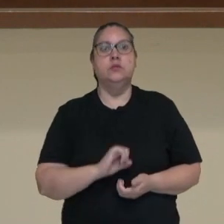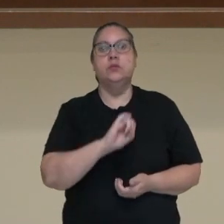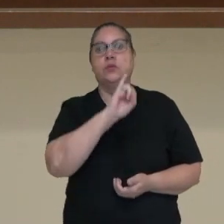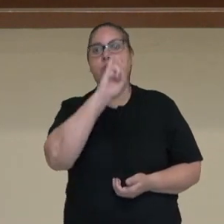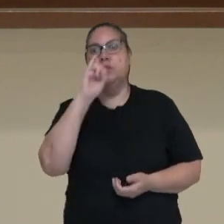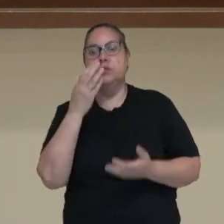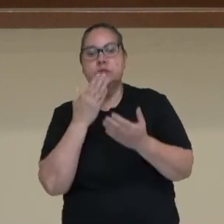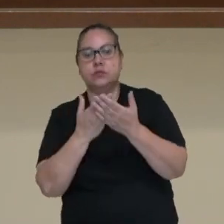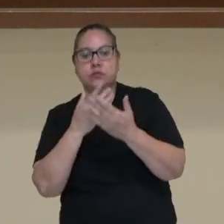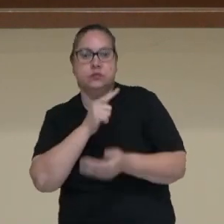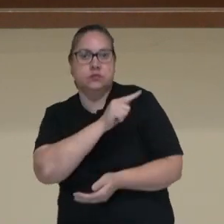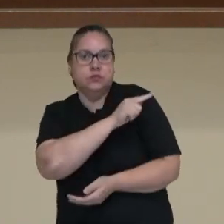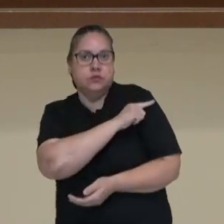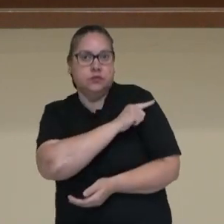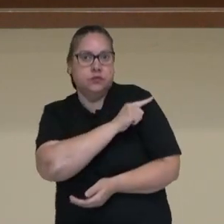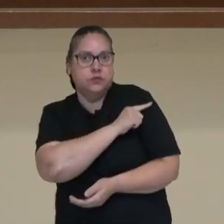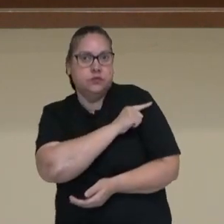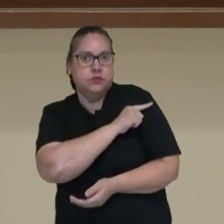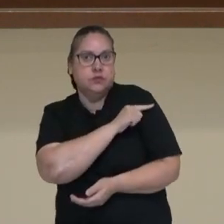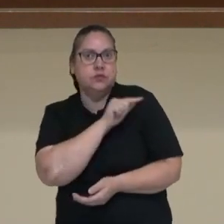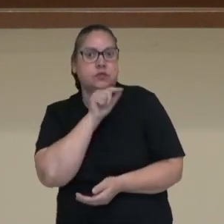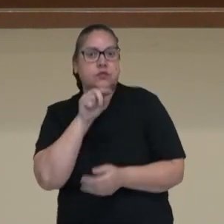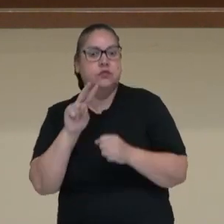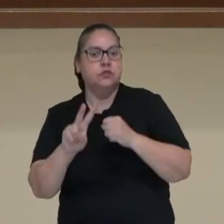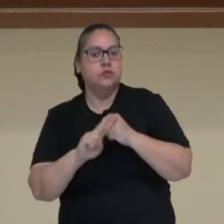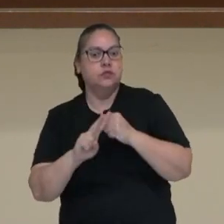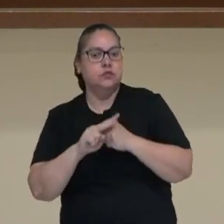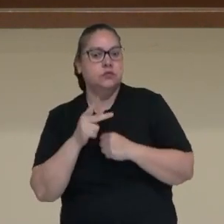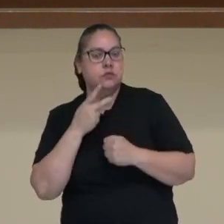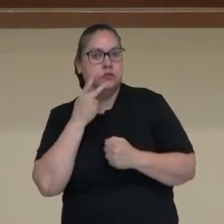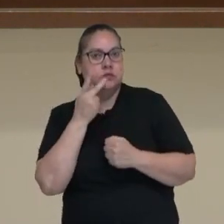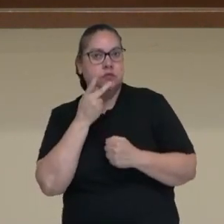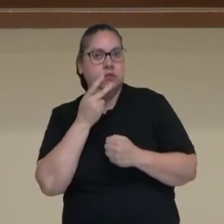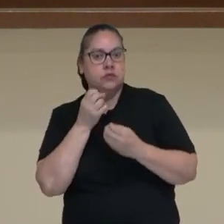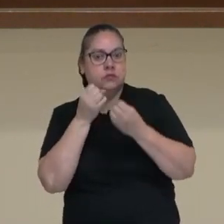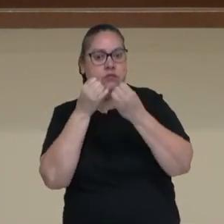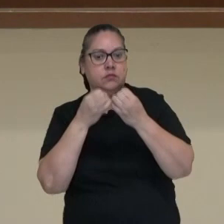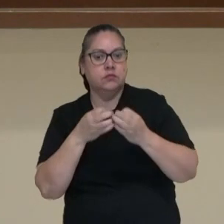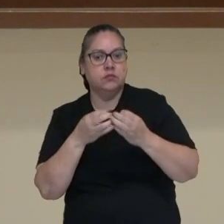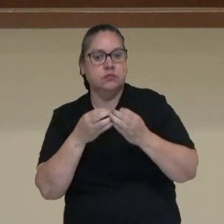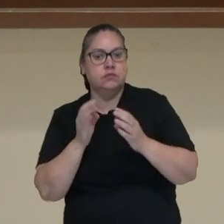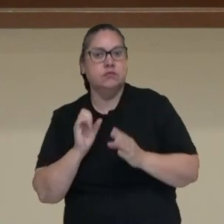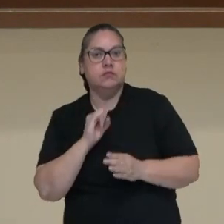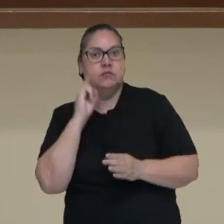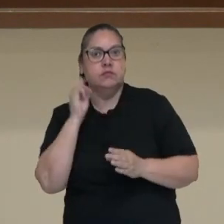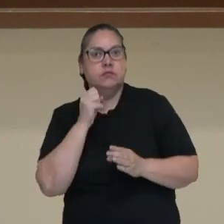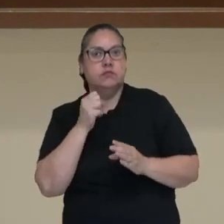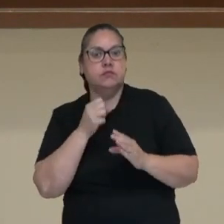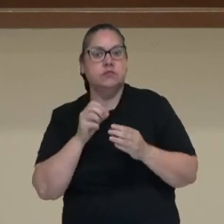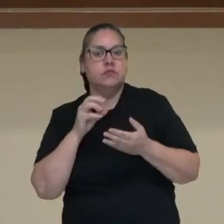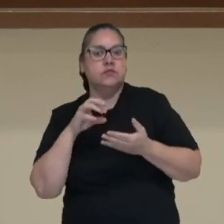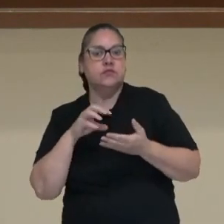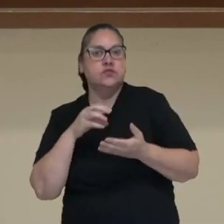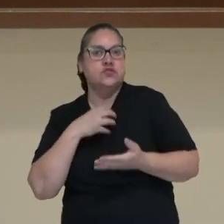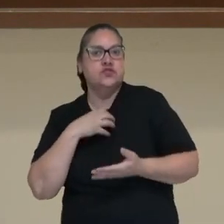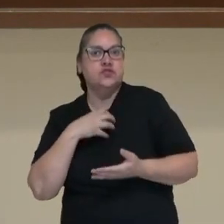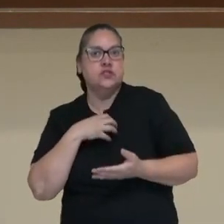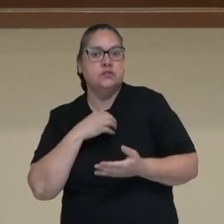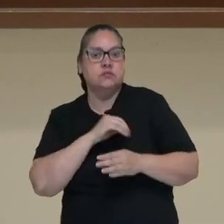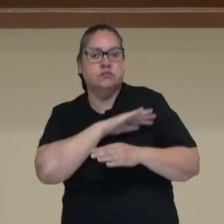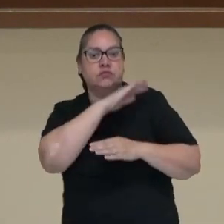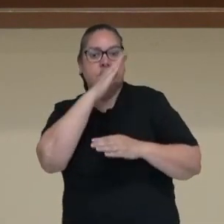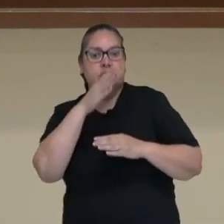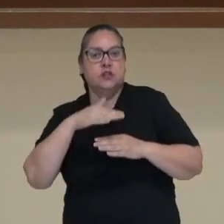Olá, estudantes do 7º ano. Neste vídeo vamos falar sobre as principais formas de relevo do Brasil e